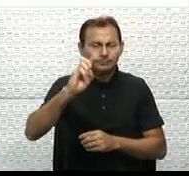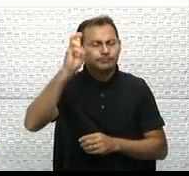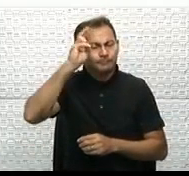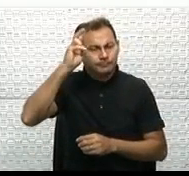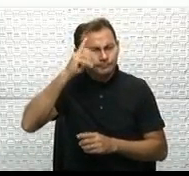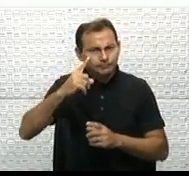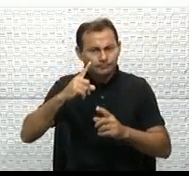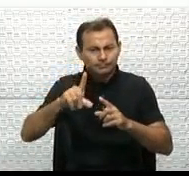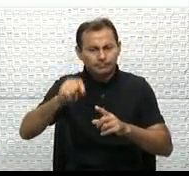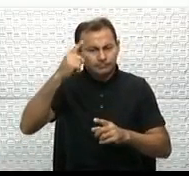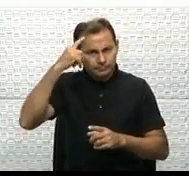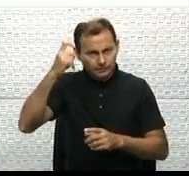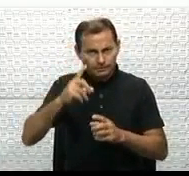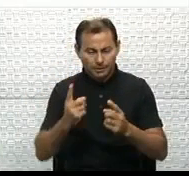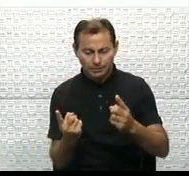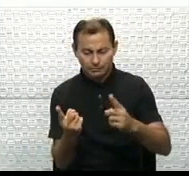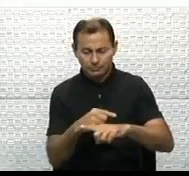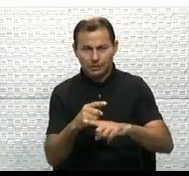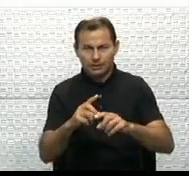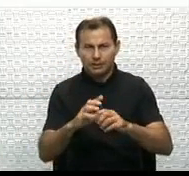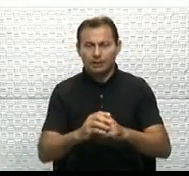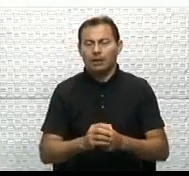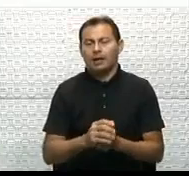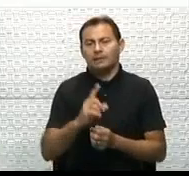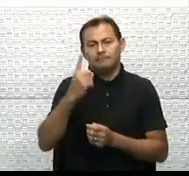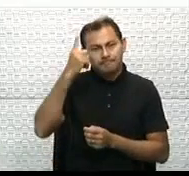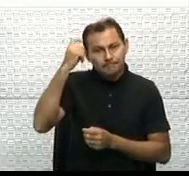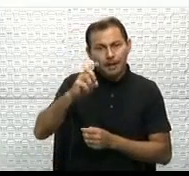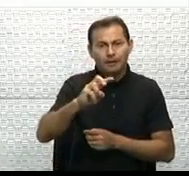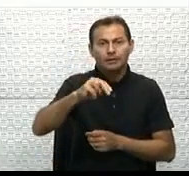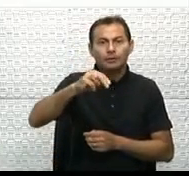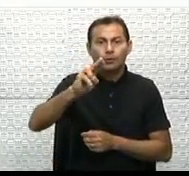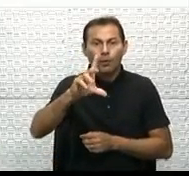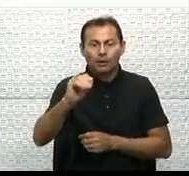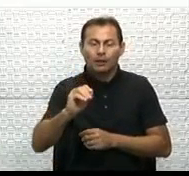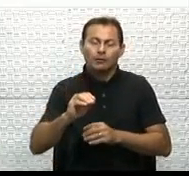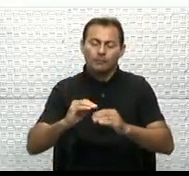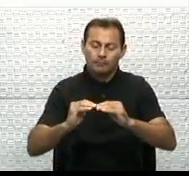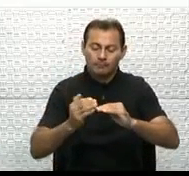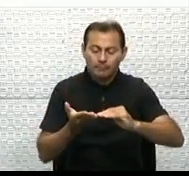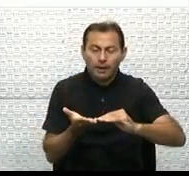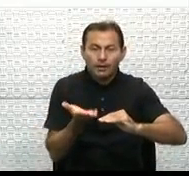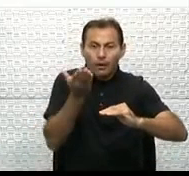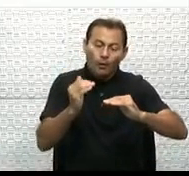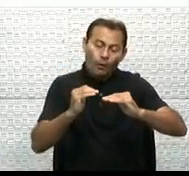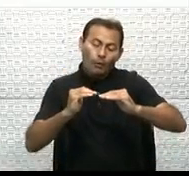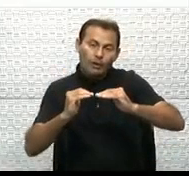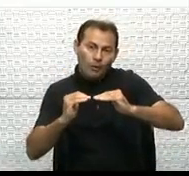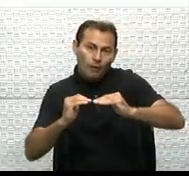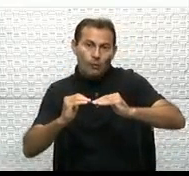hipótese alternativa precisa contrariar a hipótese nula. Se a nula é maior ou igual, a